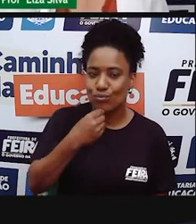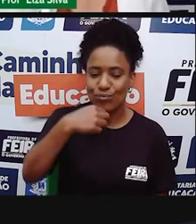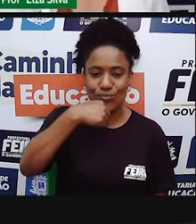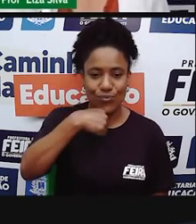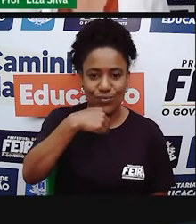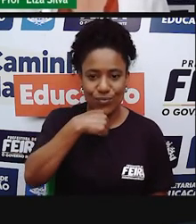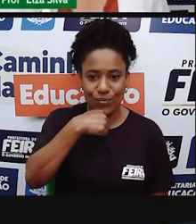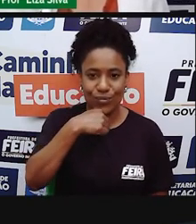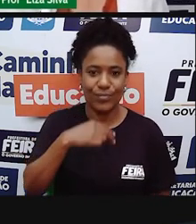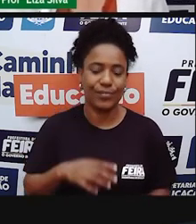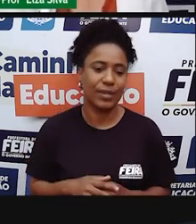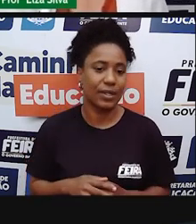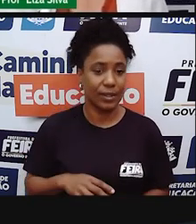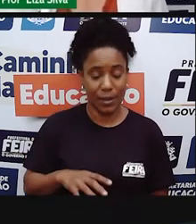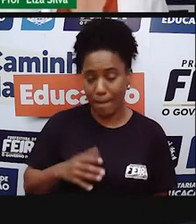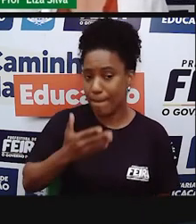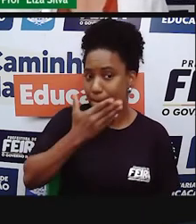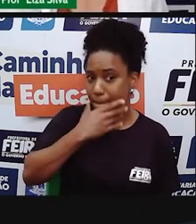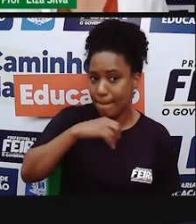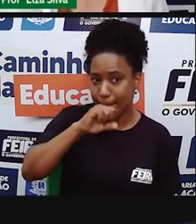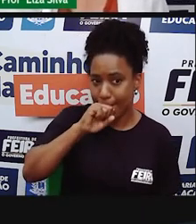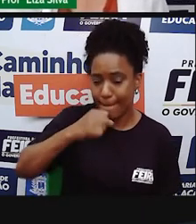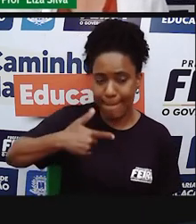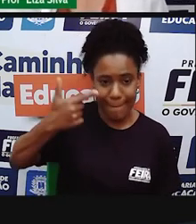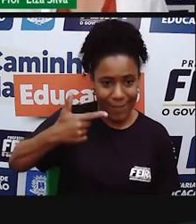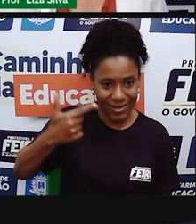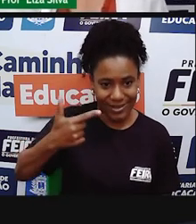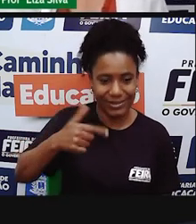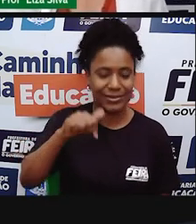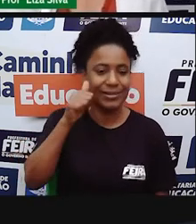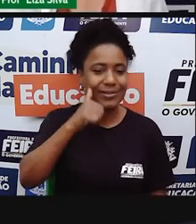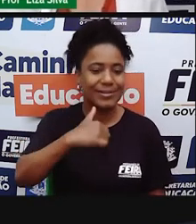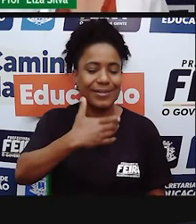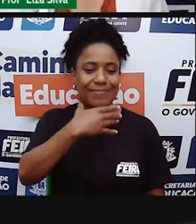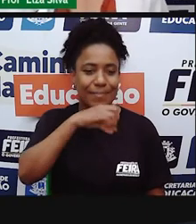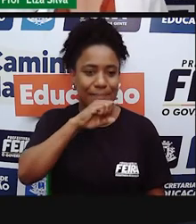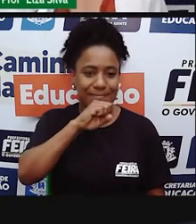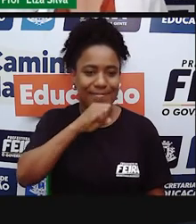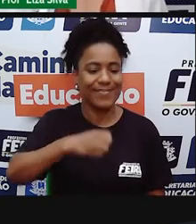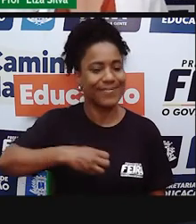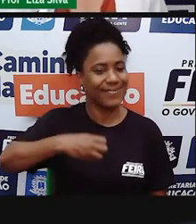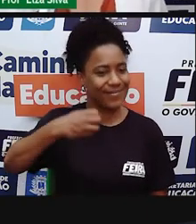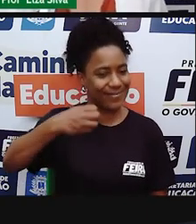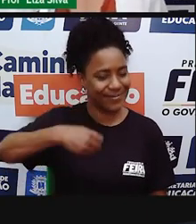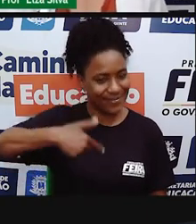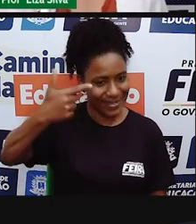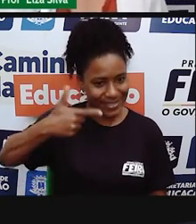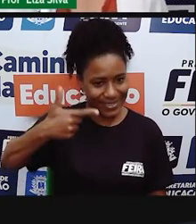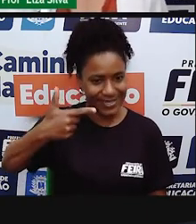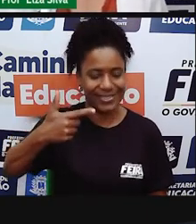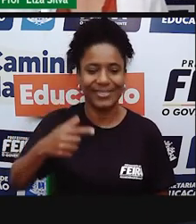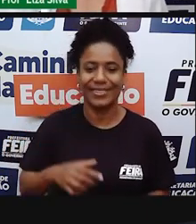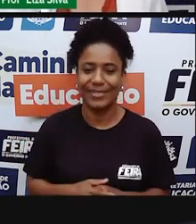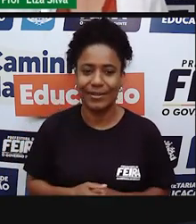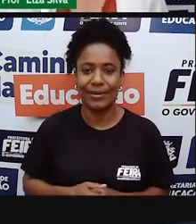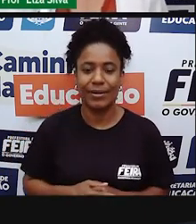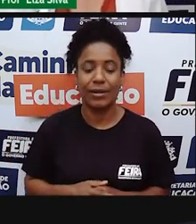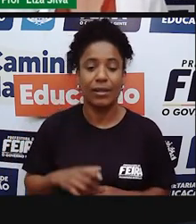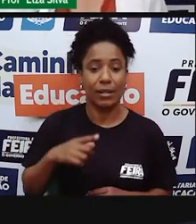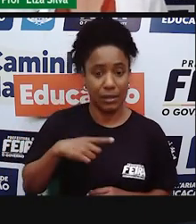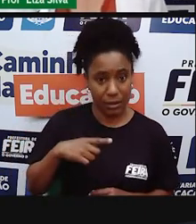Stepfather, padrasto. Stepmother, madrasta. Half-brother,